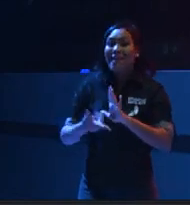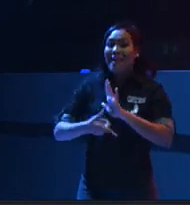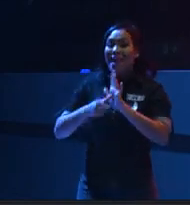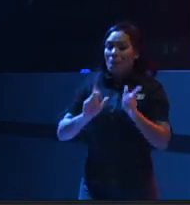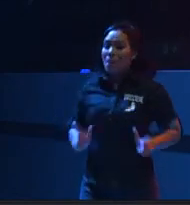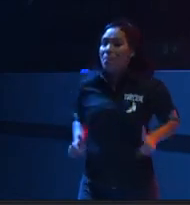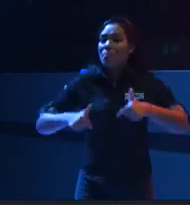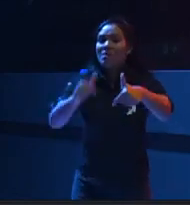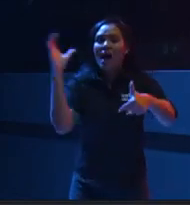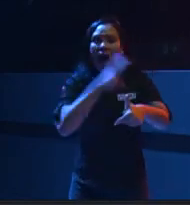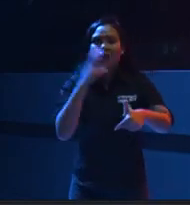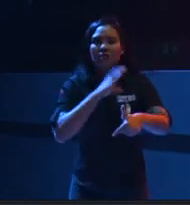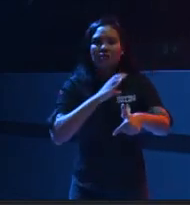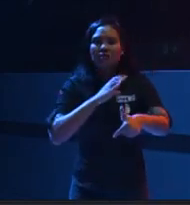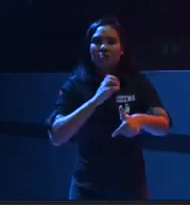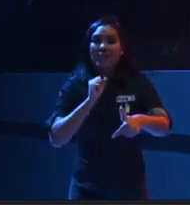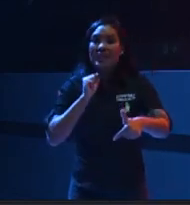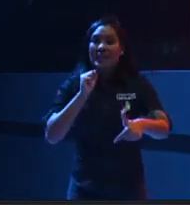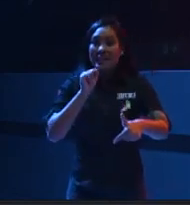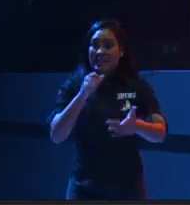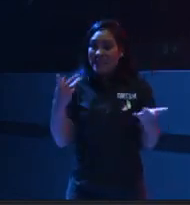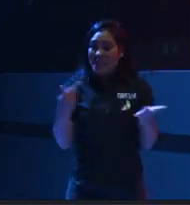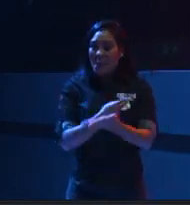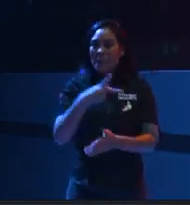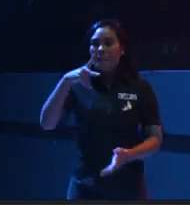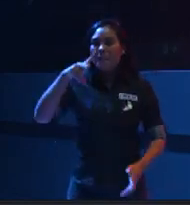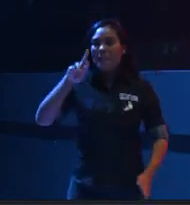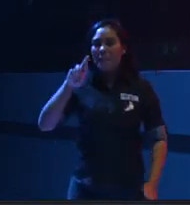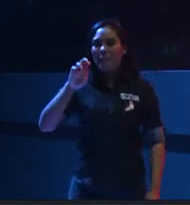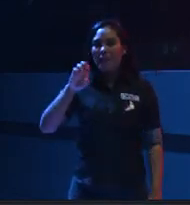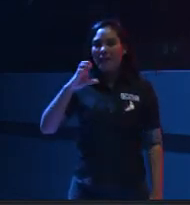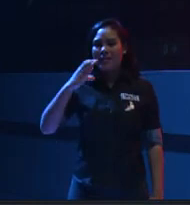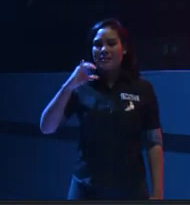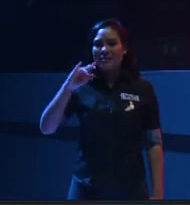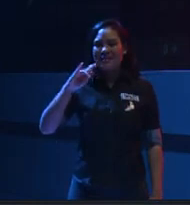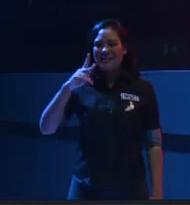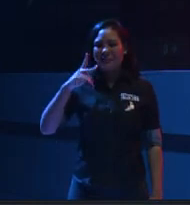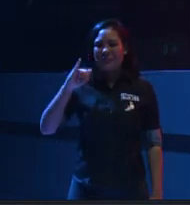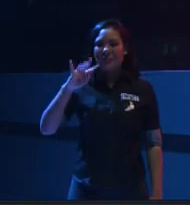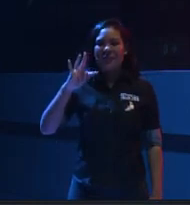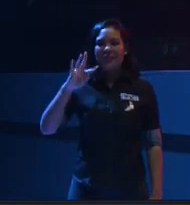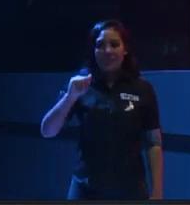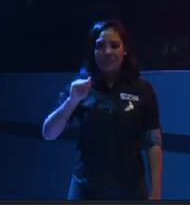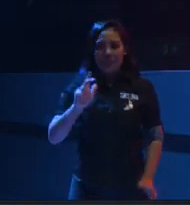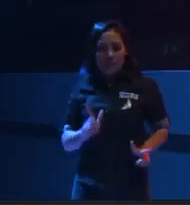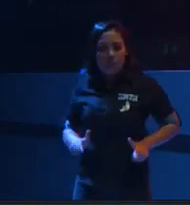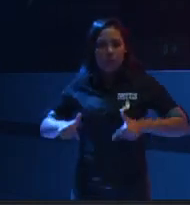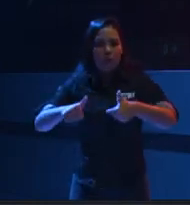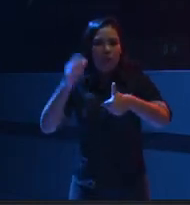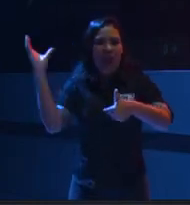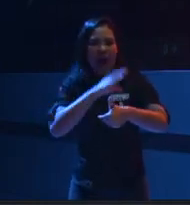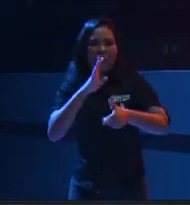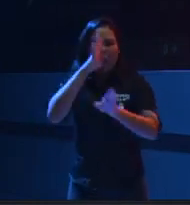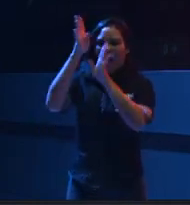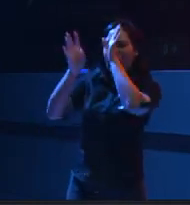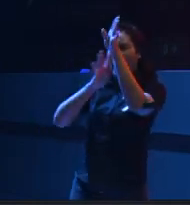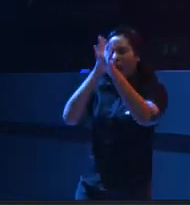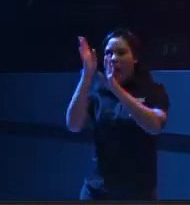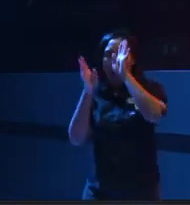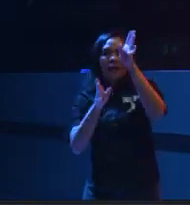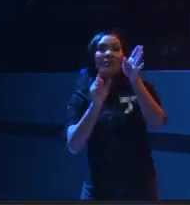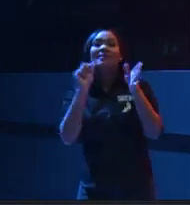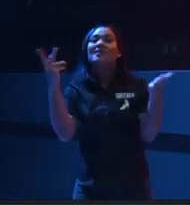o que se precipita pode acabar reclamando de Deus o e falando